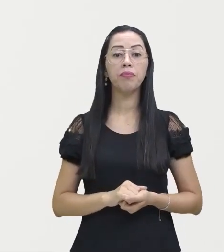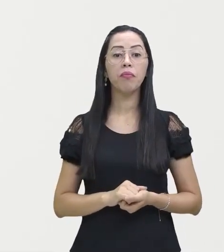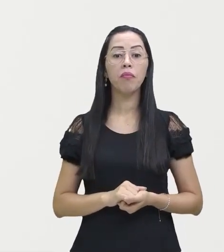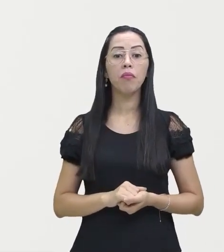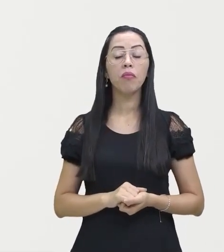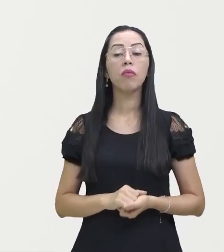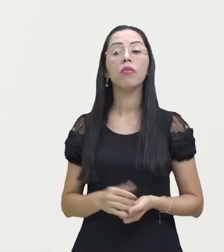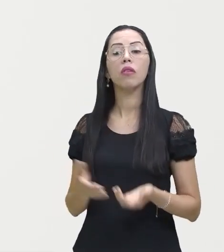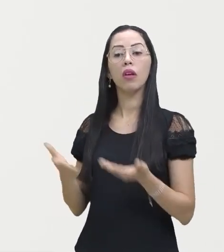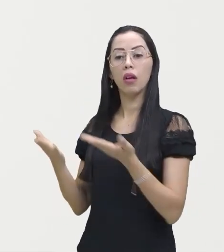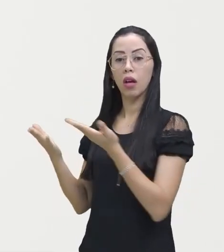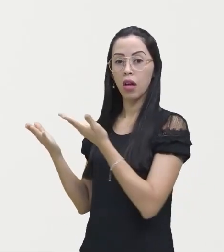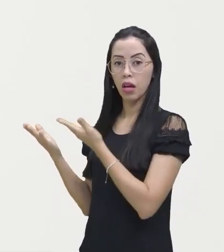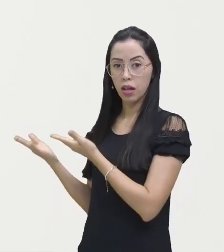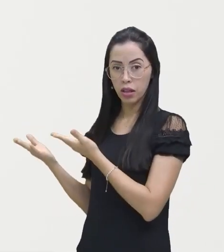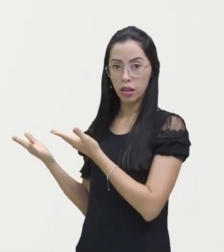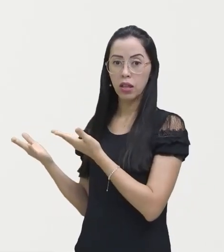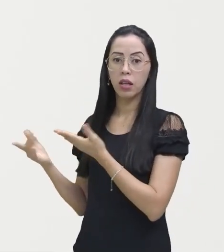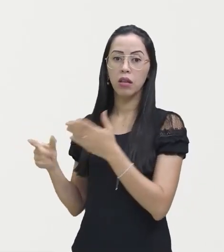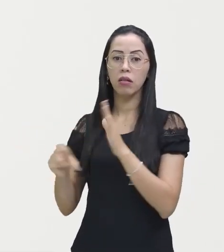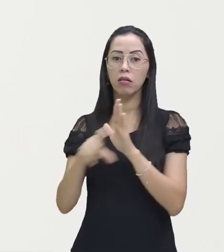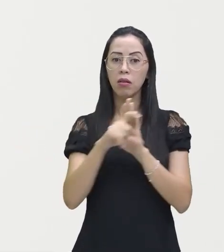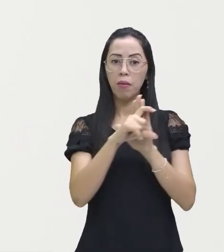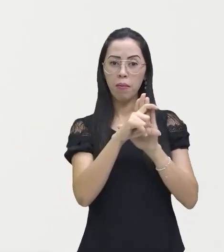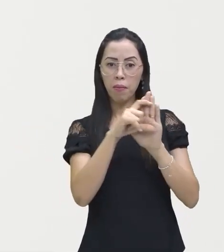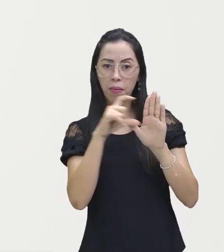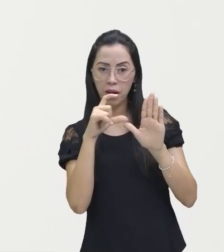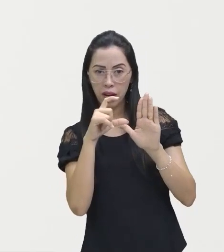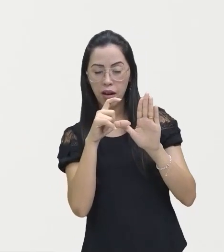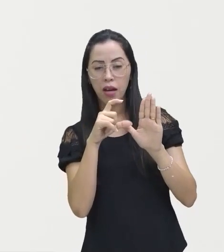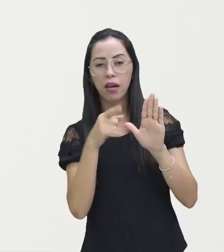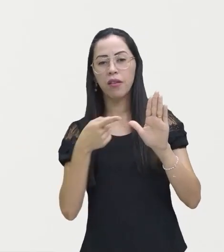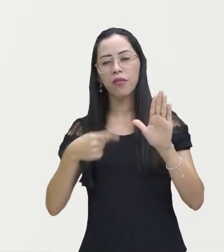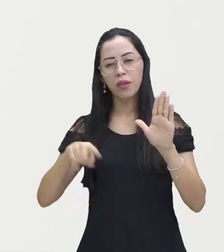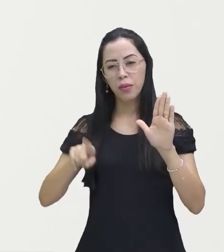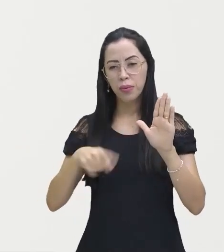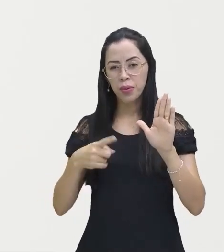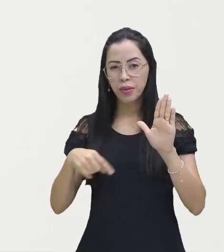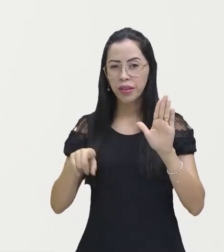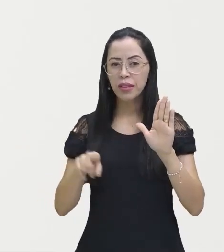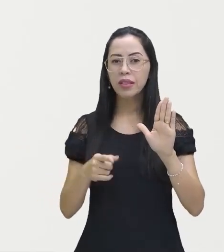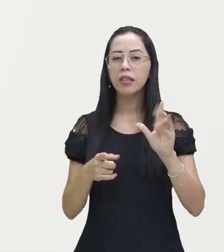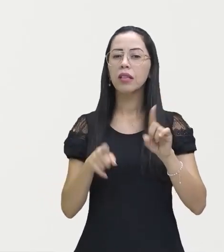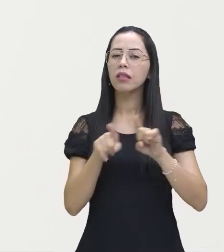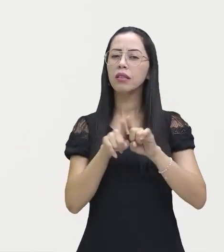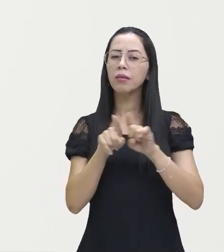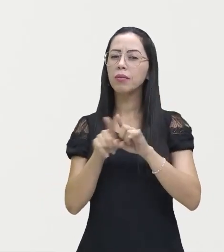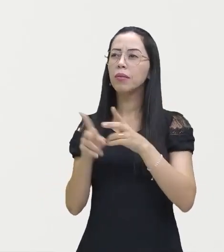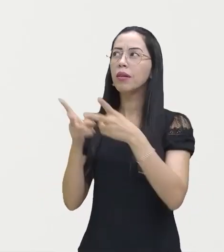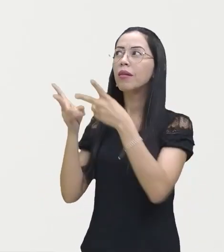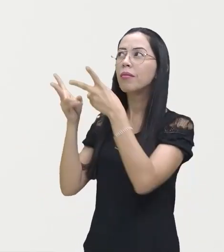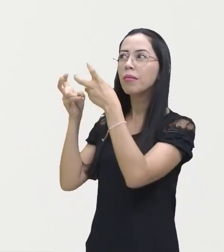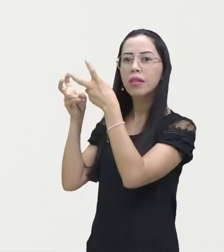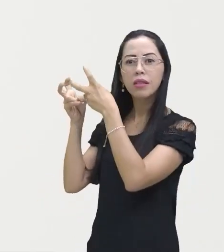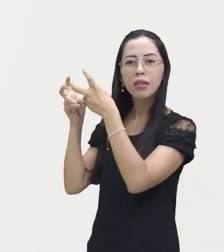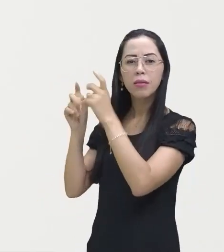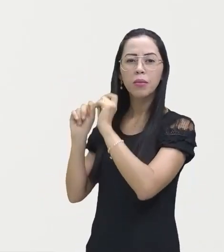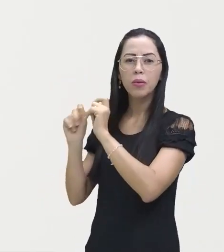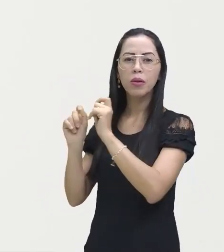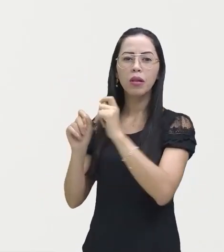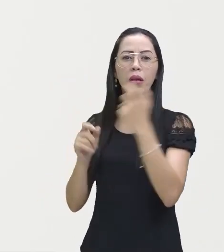Mais um trecho da musiquinha também aqui do Belo Rei. A gente também observou os espaços que